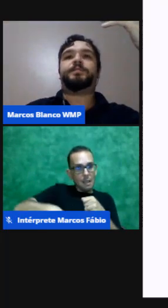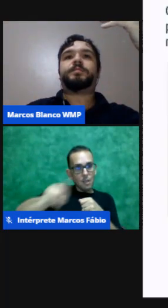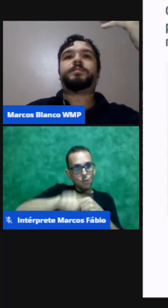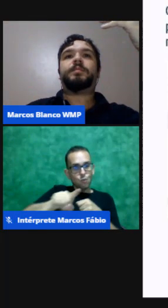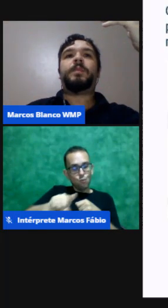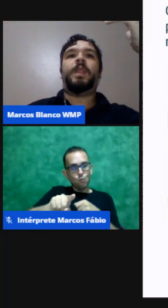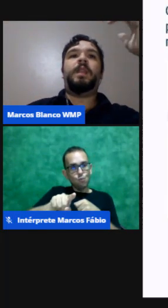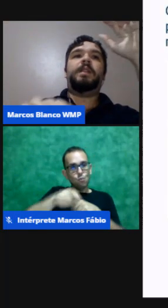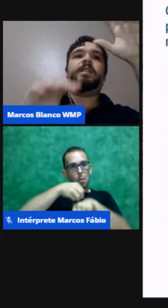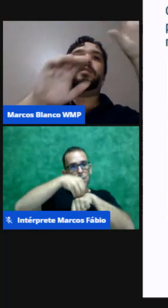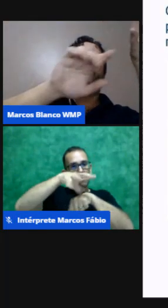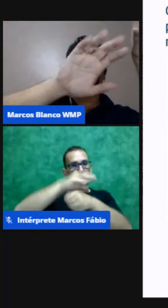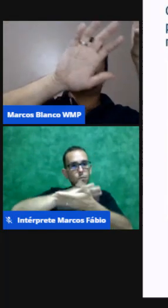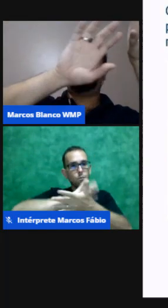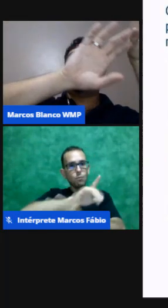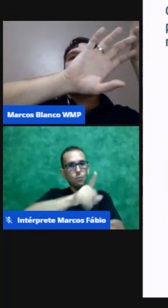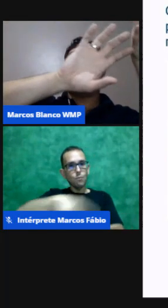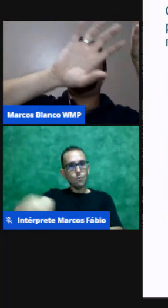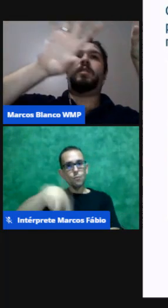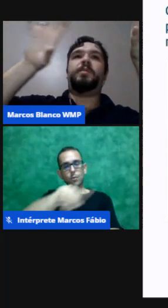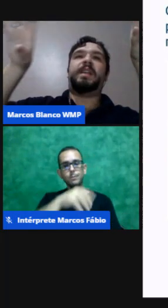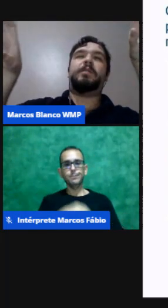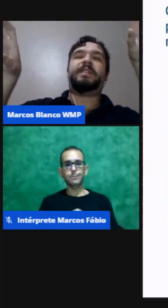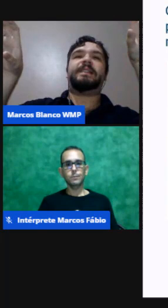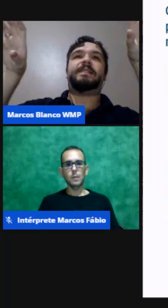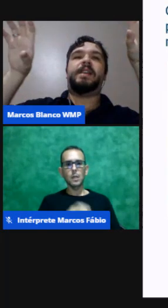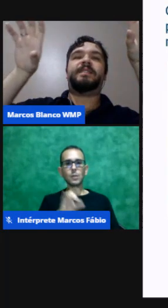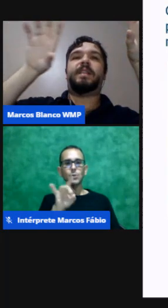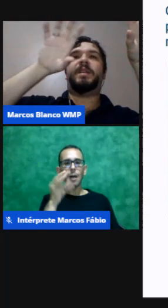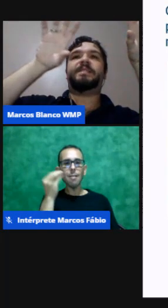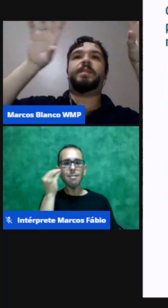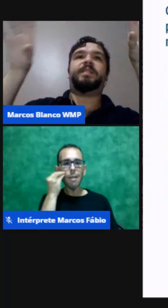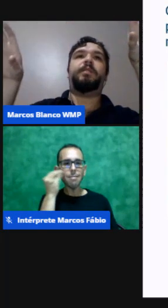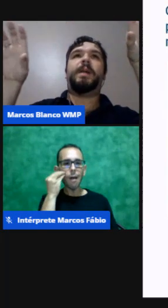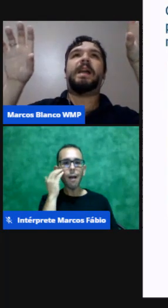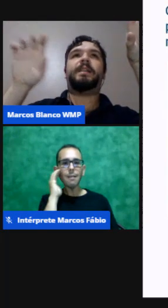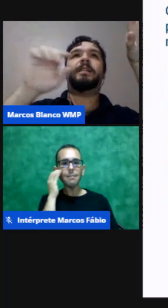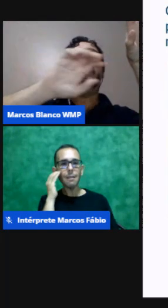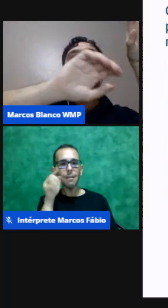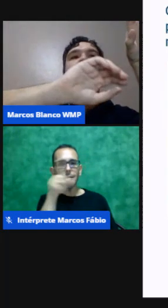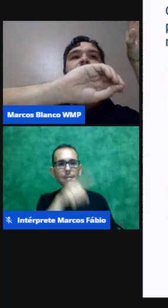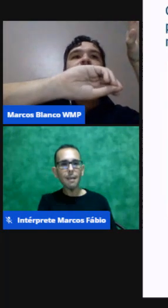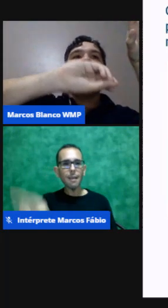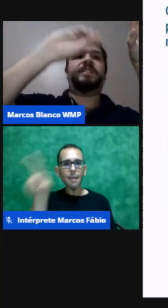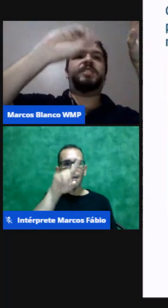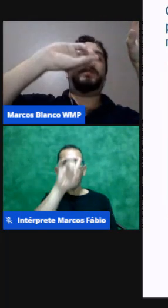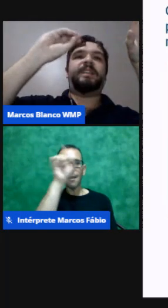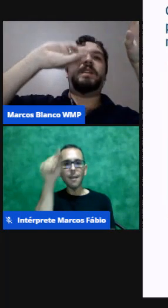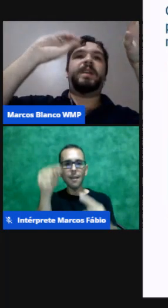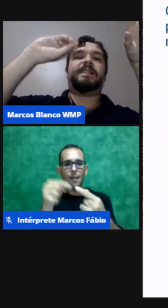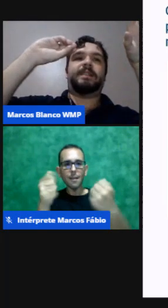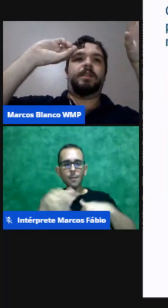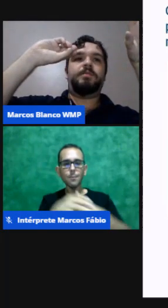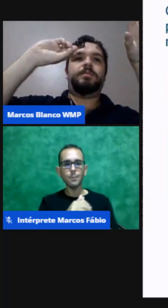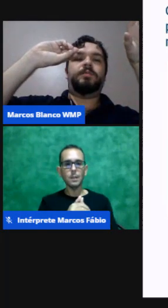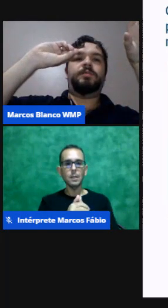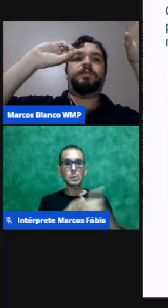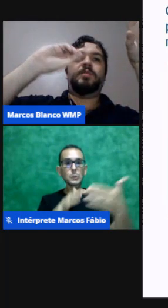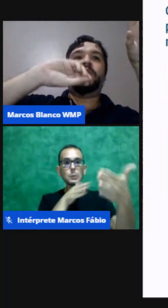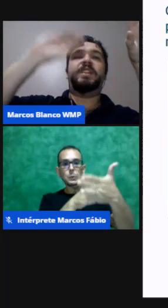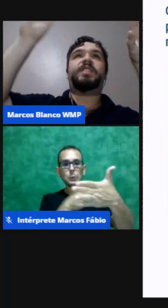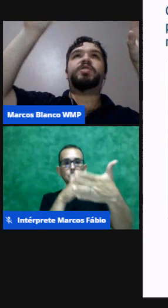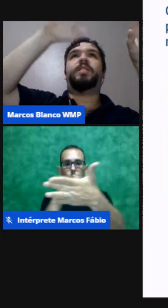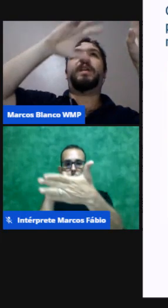gente. Então, só para vocês entenderem como que acontece esse estabelecimento da Wolbachia, no início a gente faz a